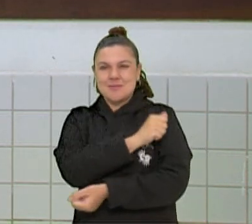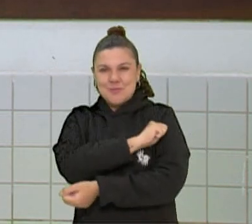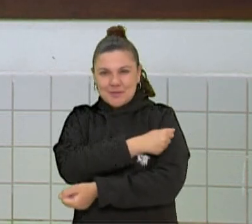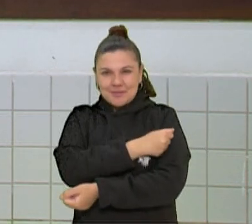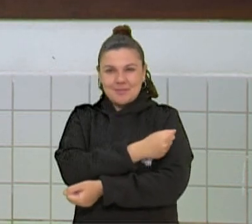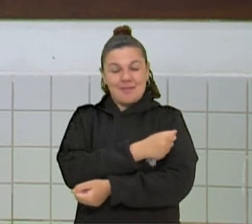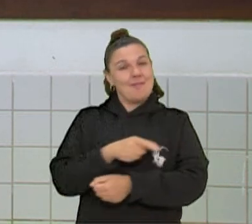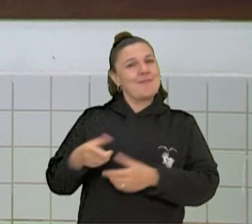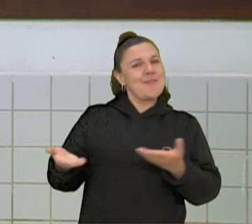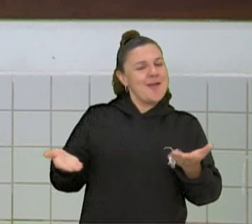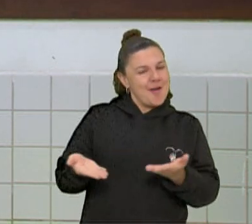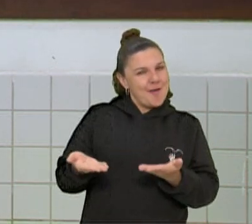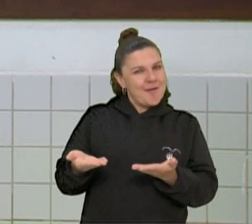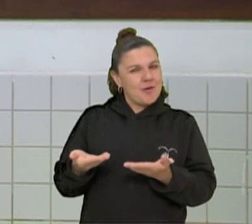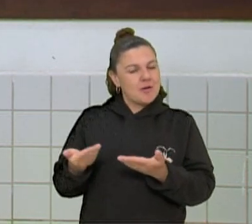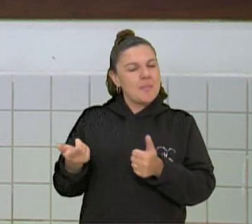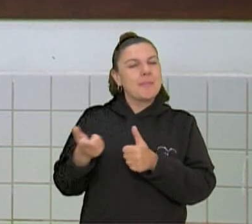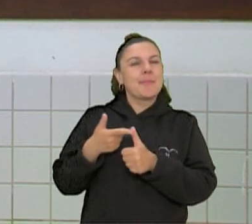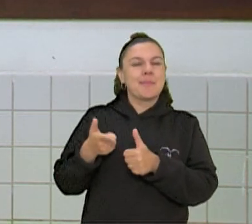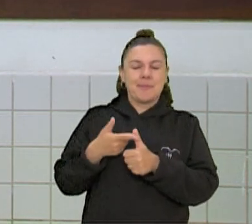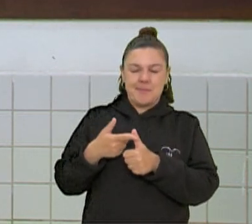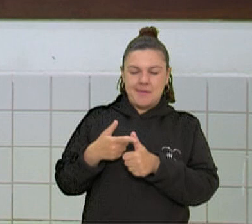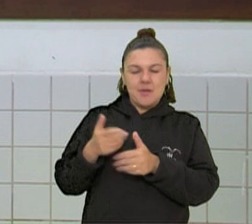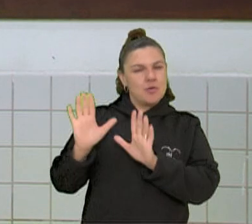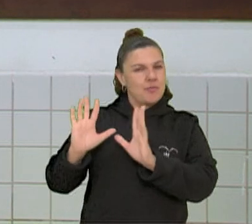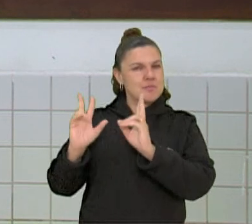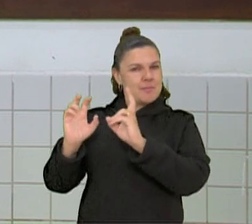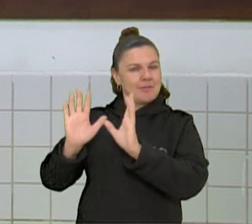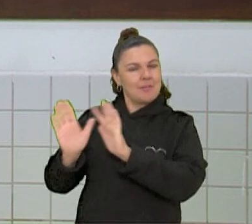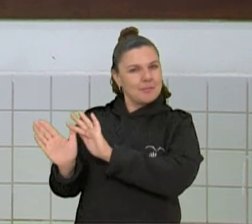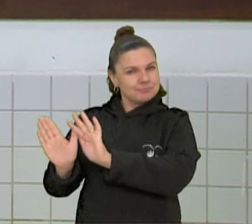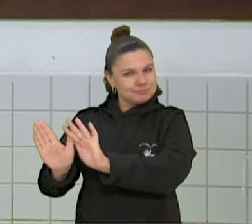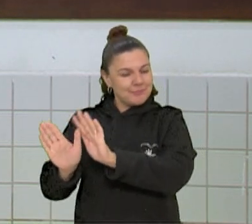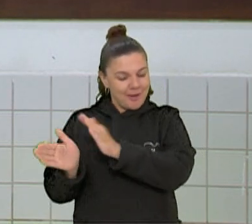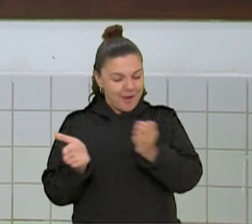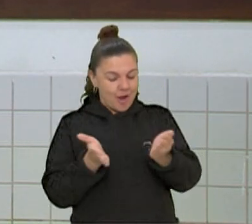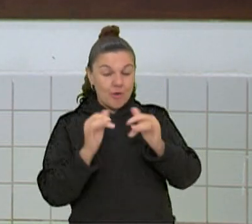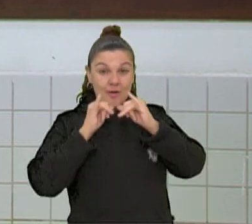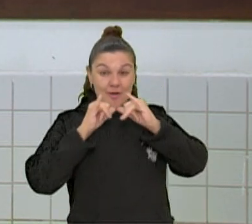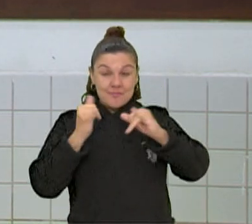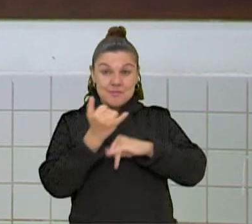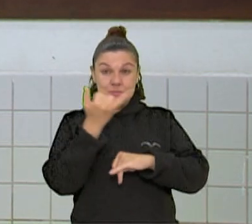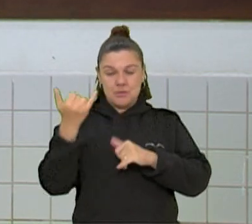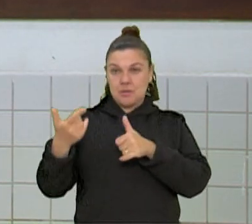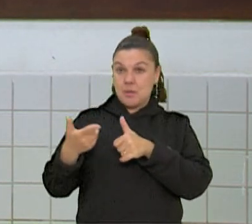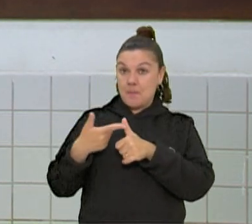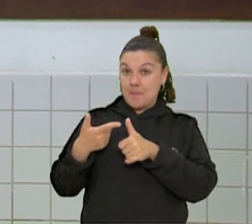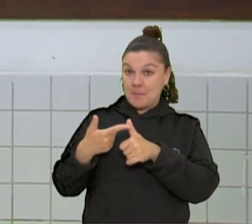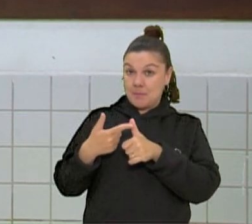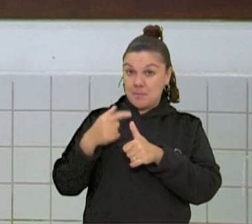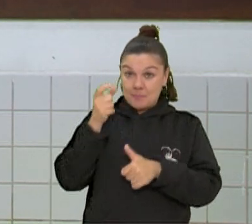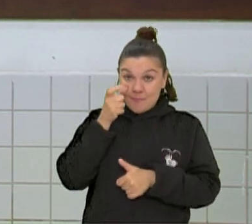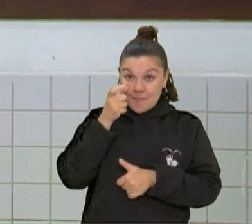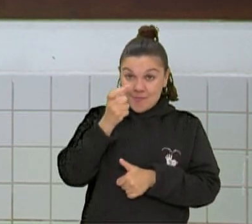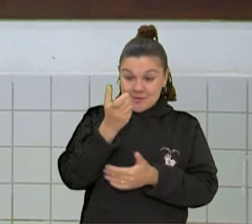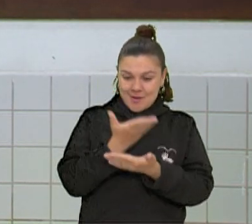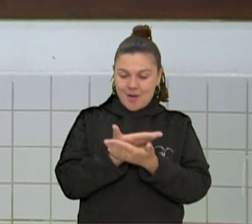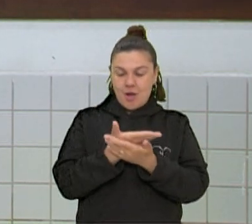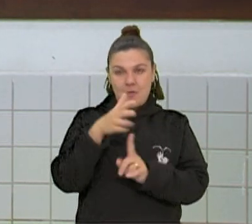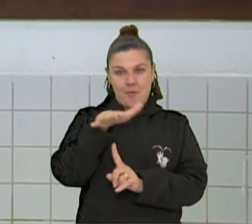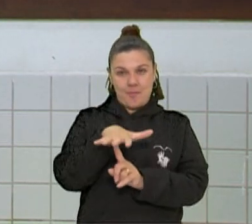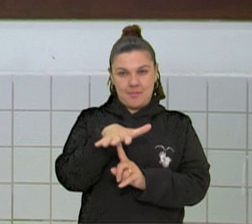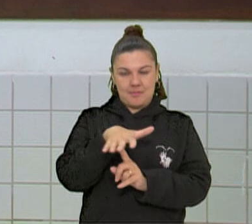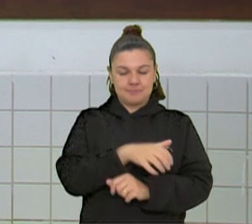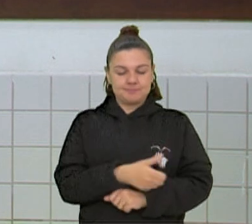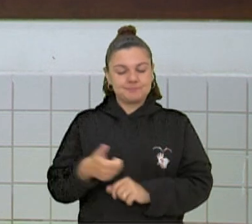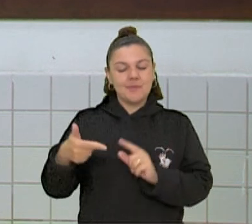fundamental. Antes do tema e objetivo das aulas, vamos aos recadinhos importantes aí. Primeiro, assista às aulas Paraná.